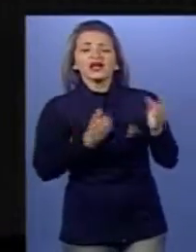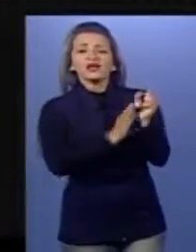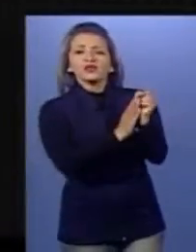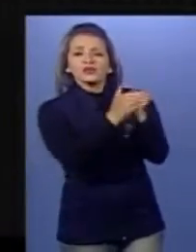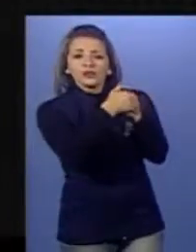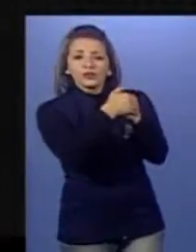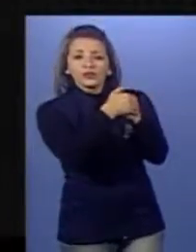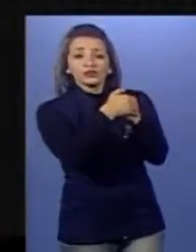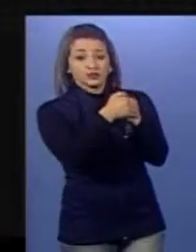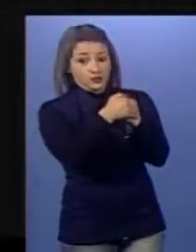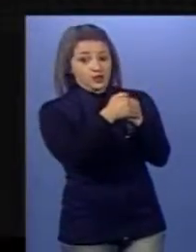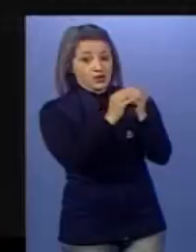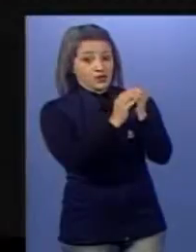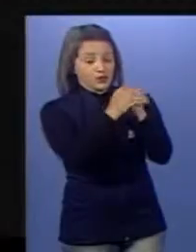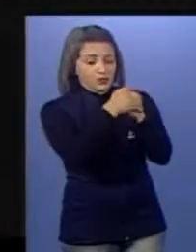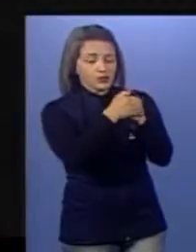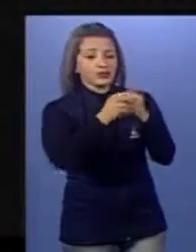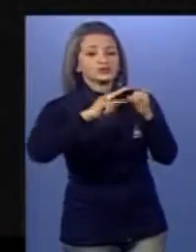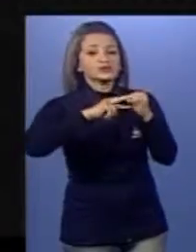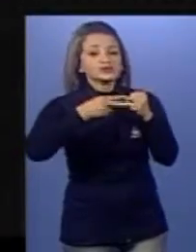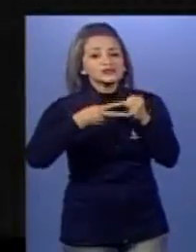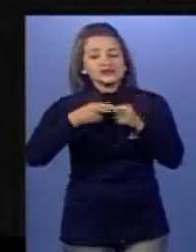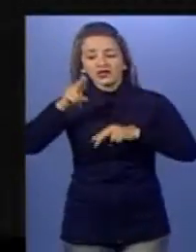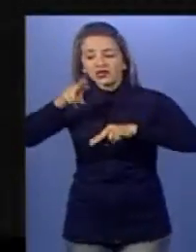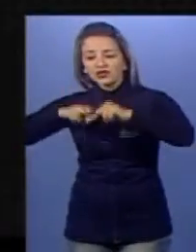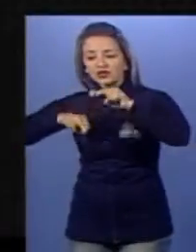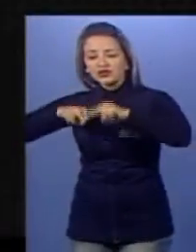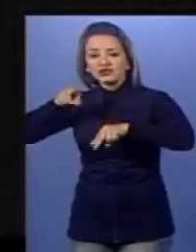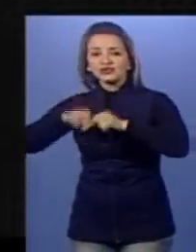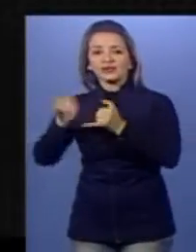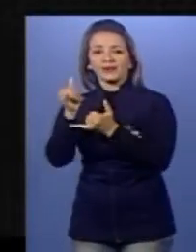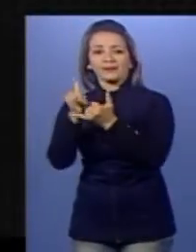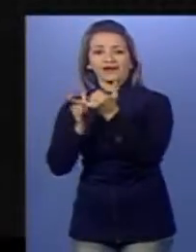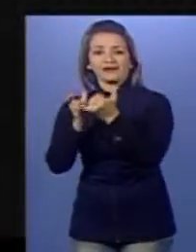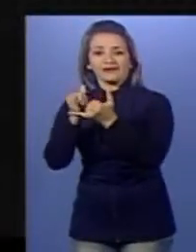a metade de junho e